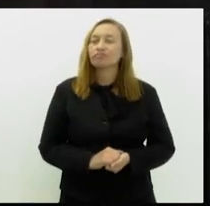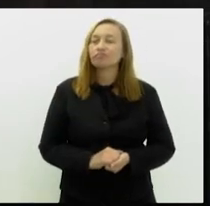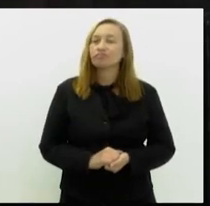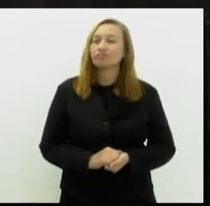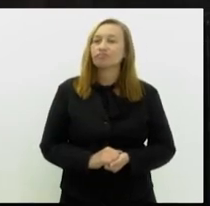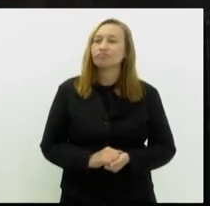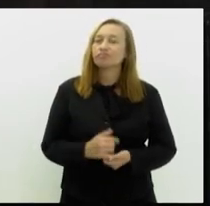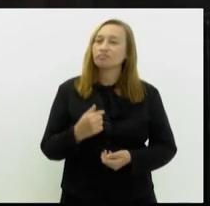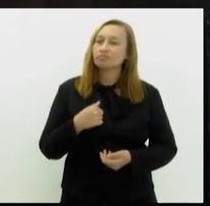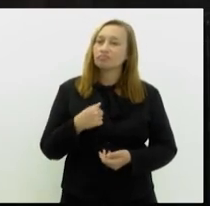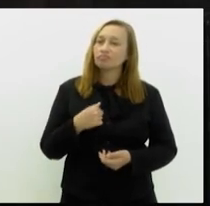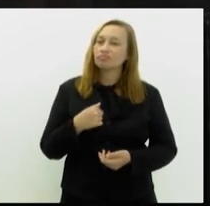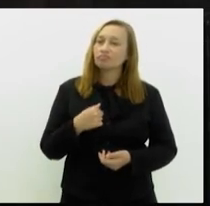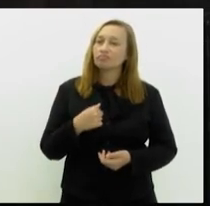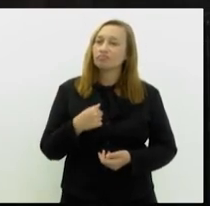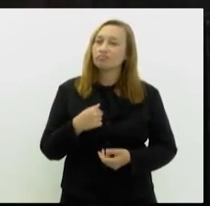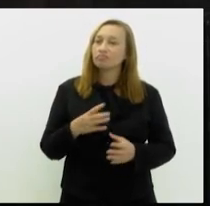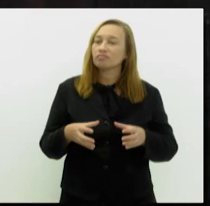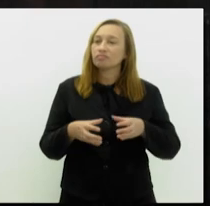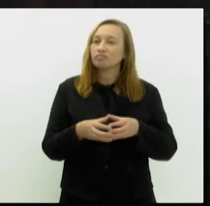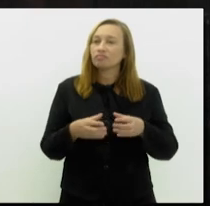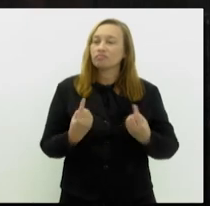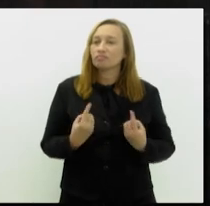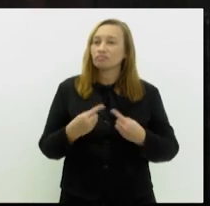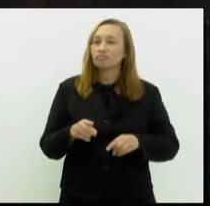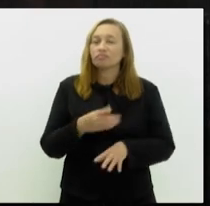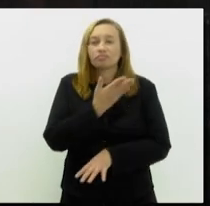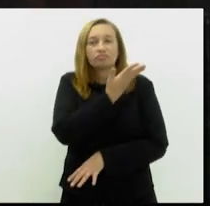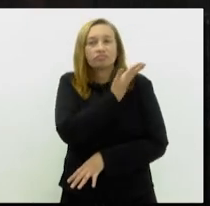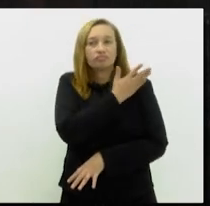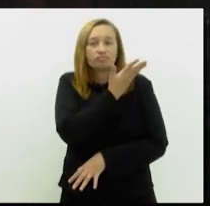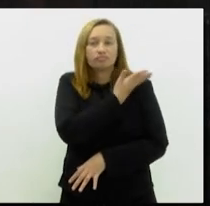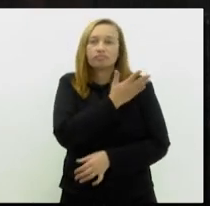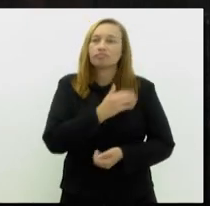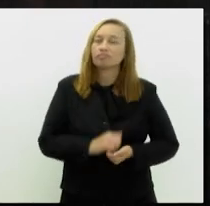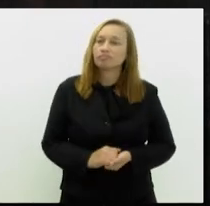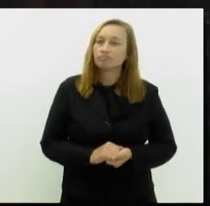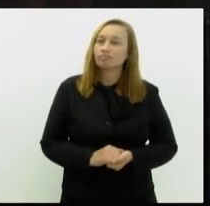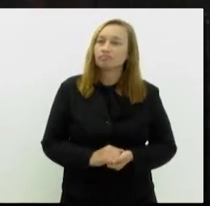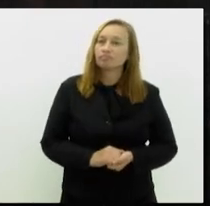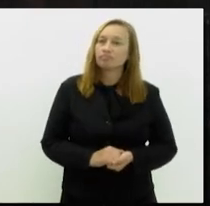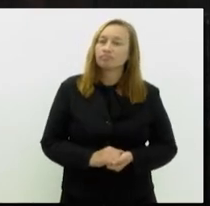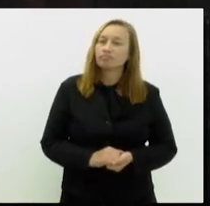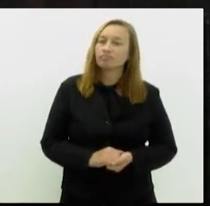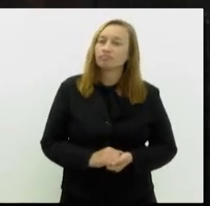Eu presido aqui nessa casa a Comissão de Combate às Discriminações, que inclui, inclusive, o direito